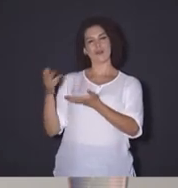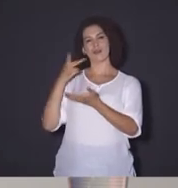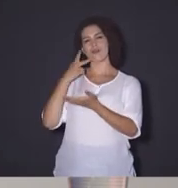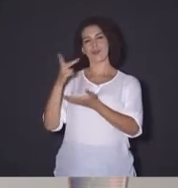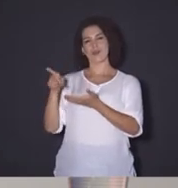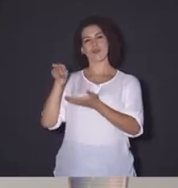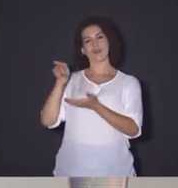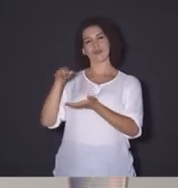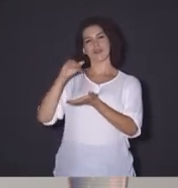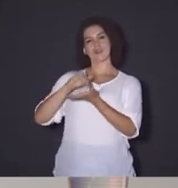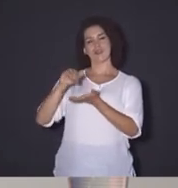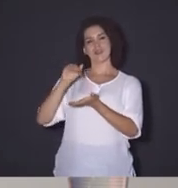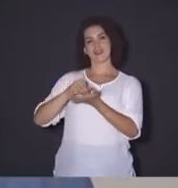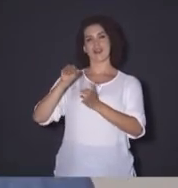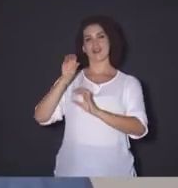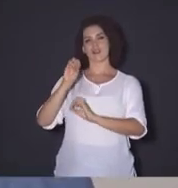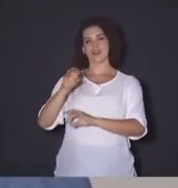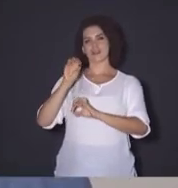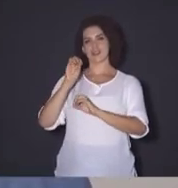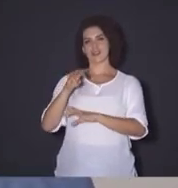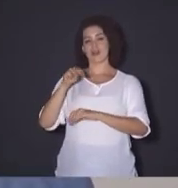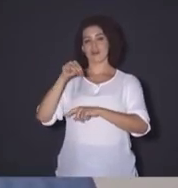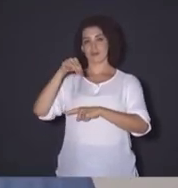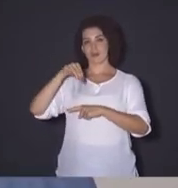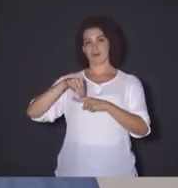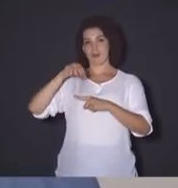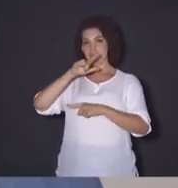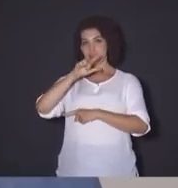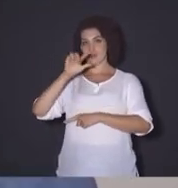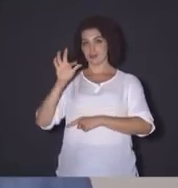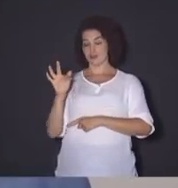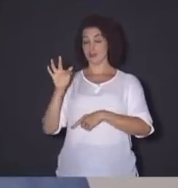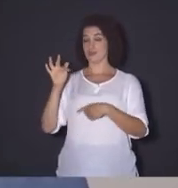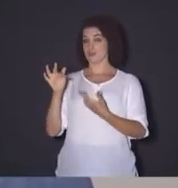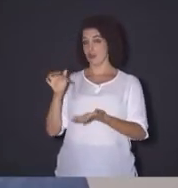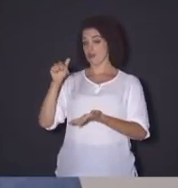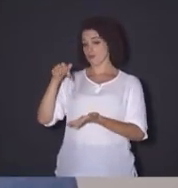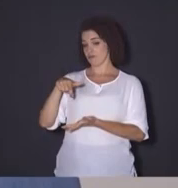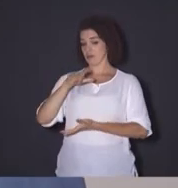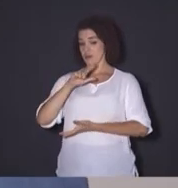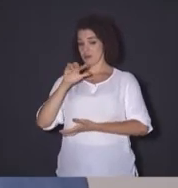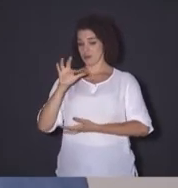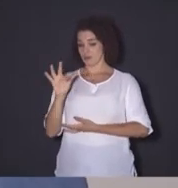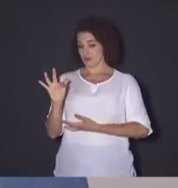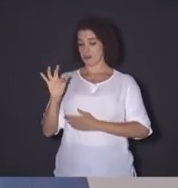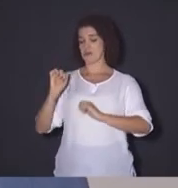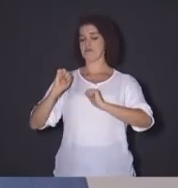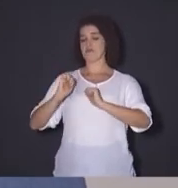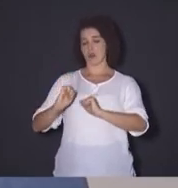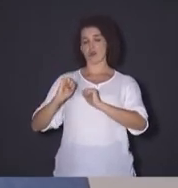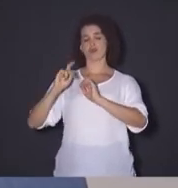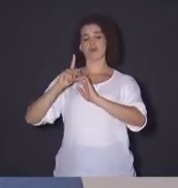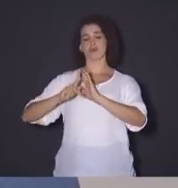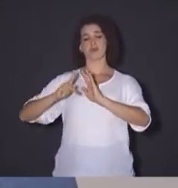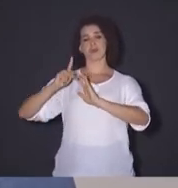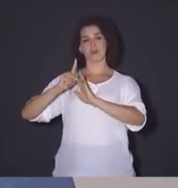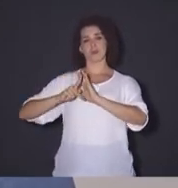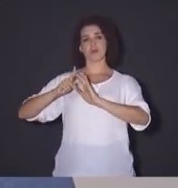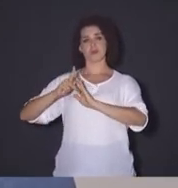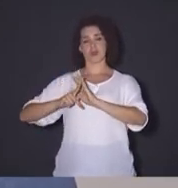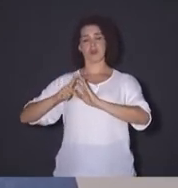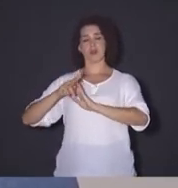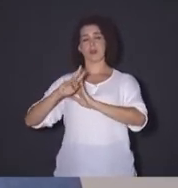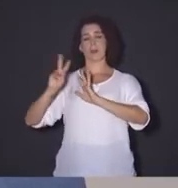de educação a municipal de lauro de freitas que então lauro de freitas poderá ter um projeto institucional de formação